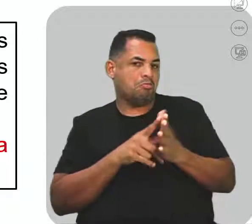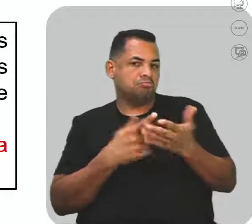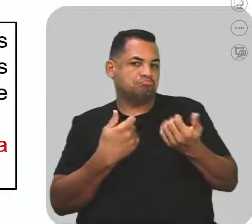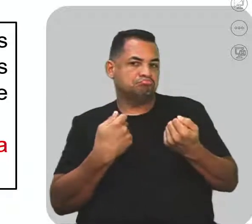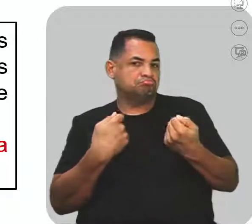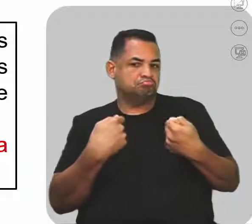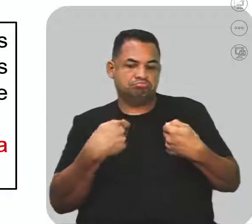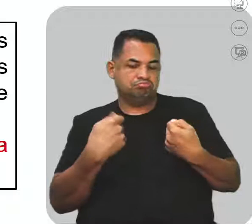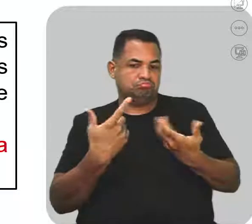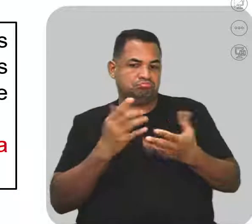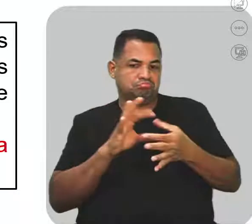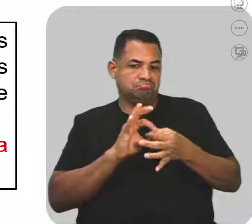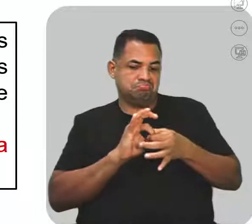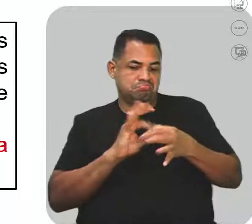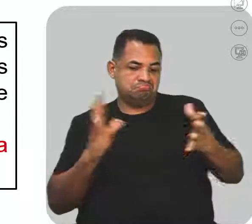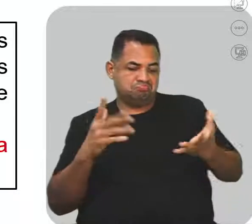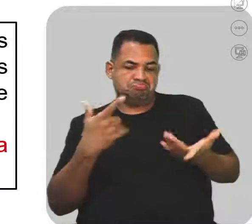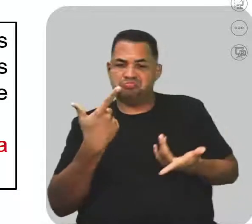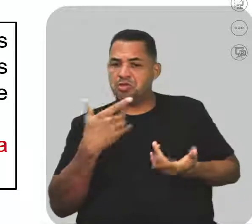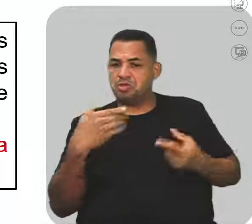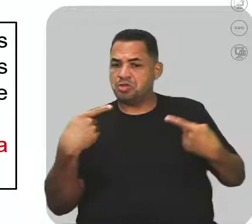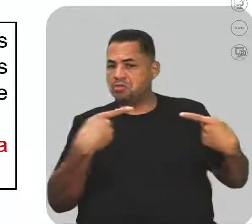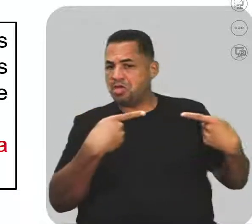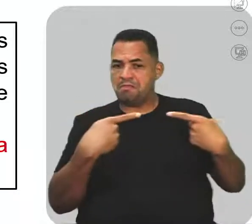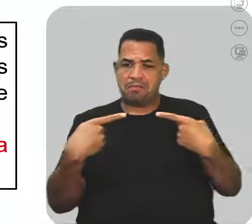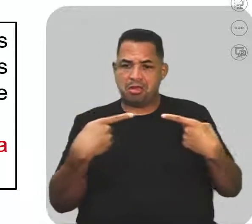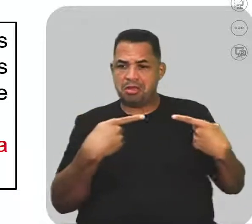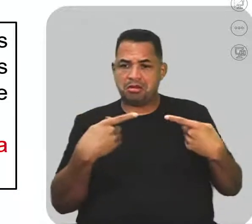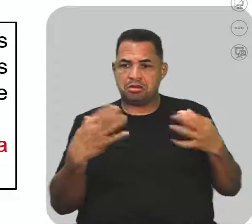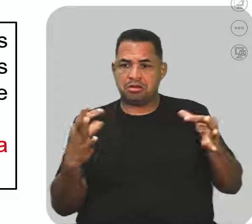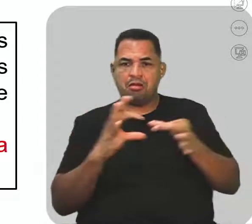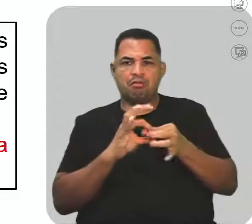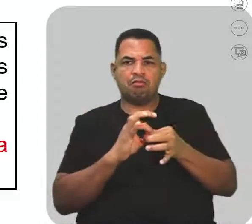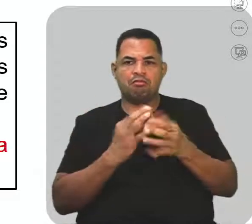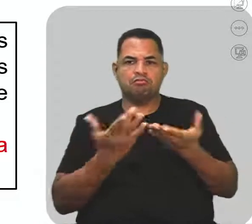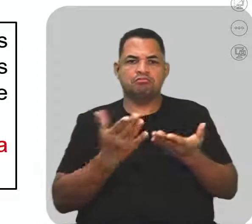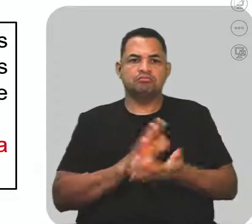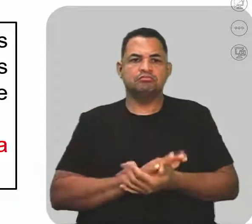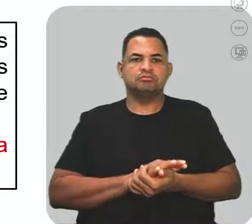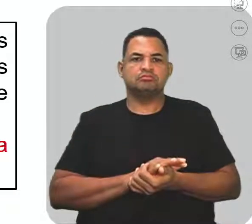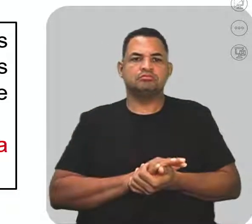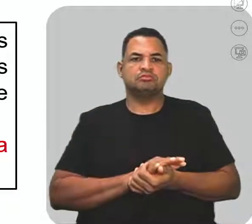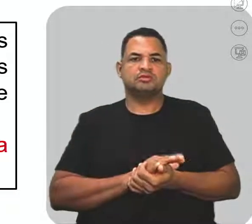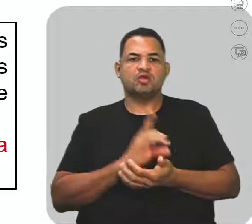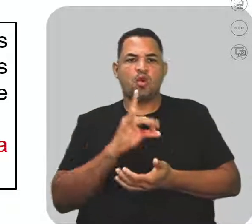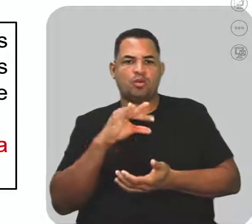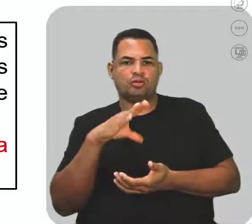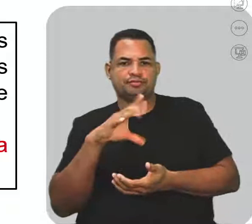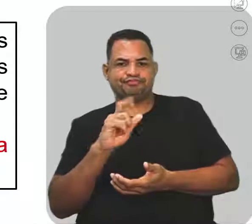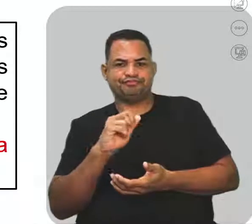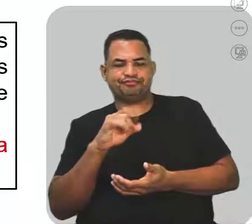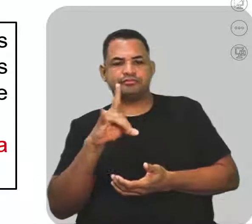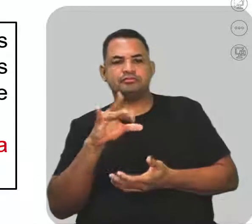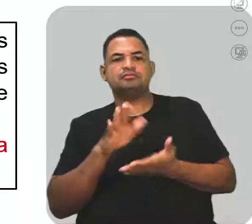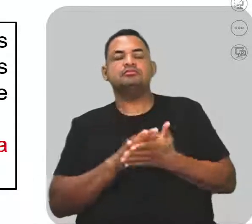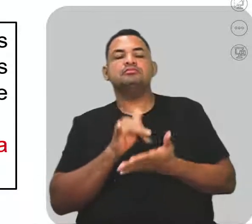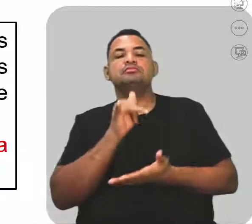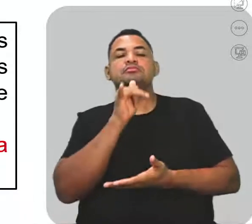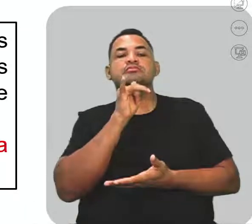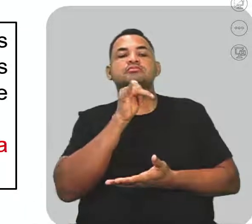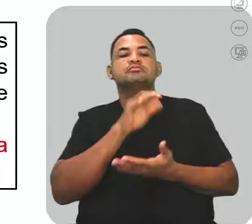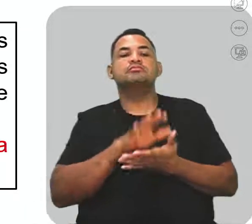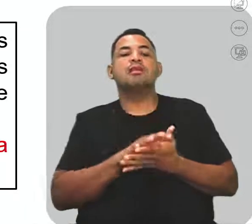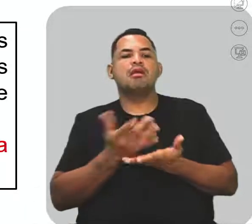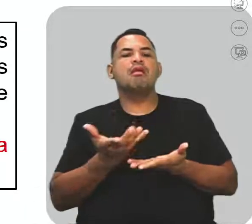aí independentes, sintaticamente, né? Aí elas vão ser chamadas coordenadas. Por exemplo,